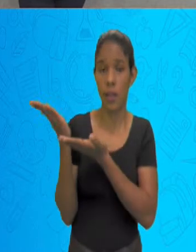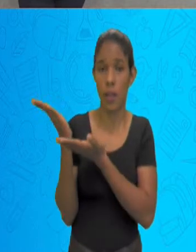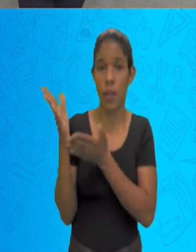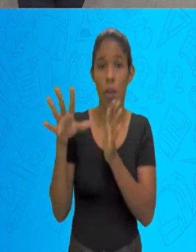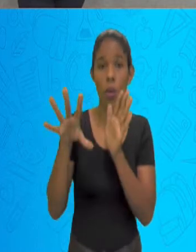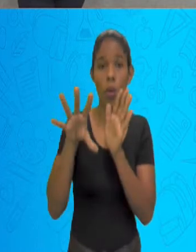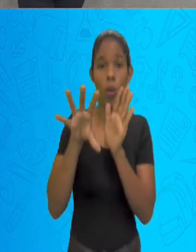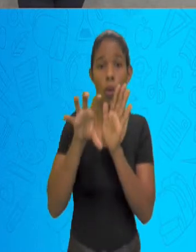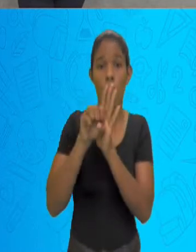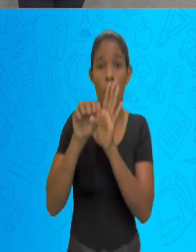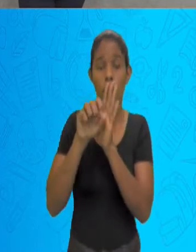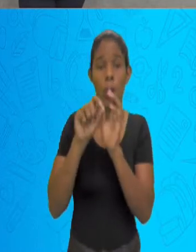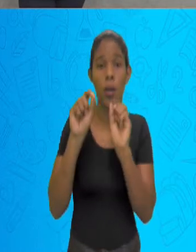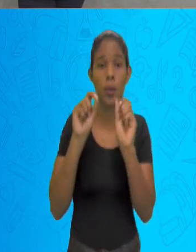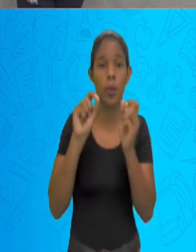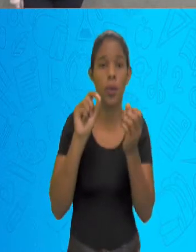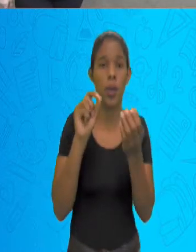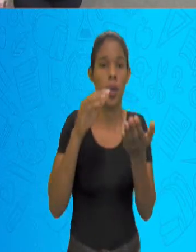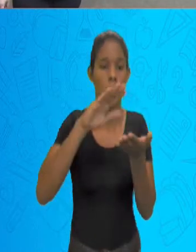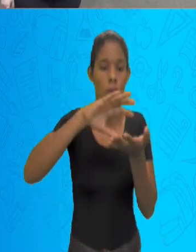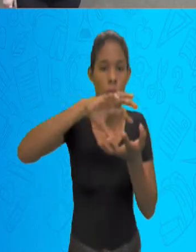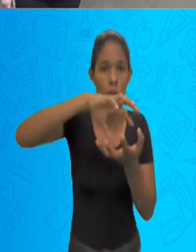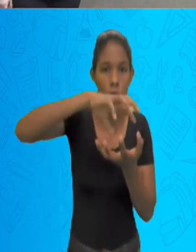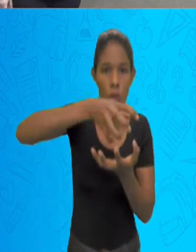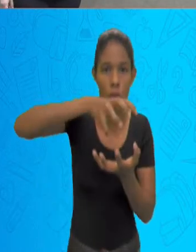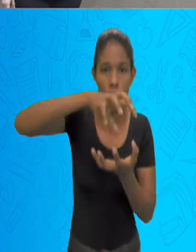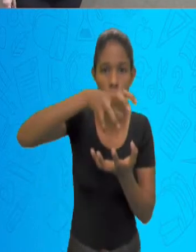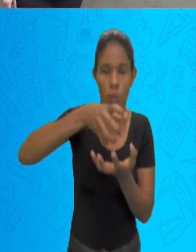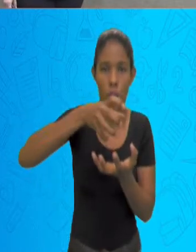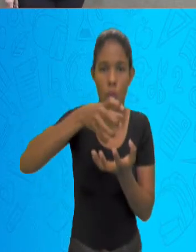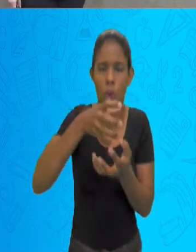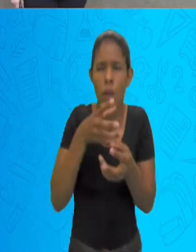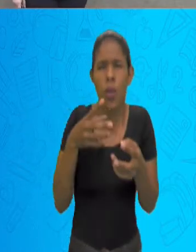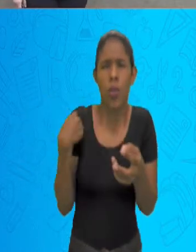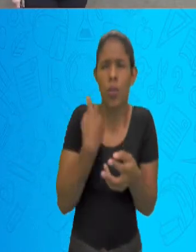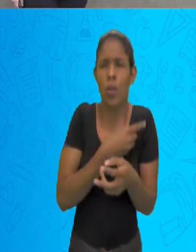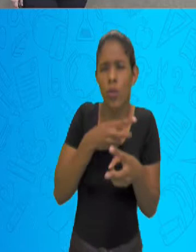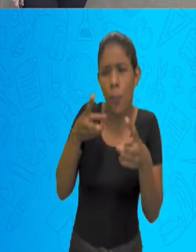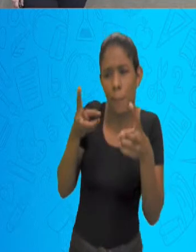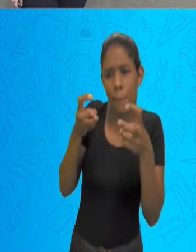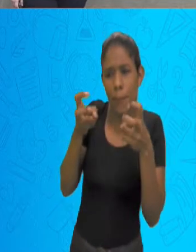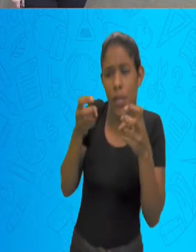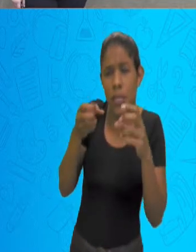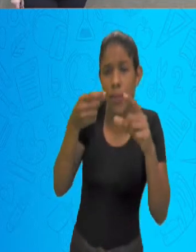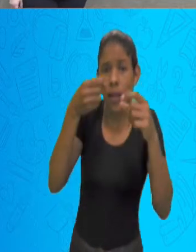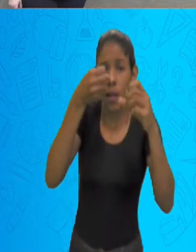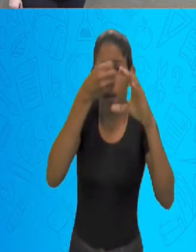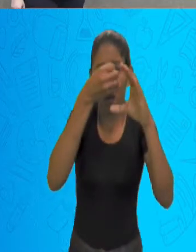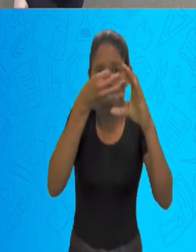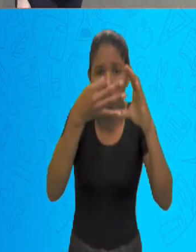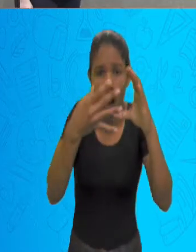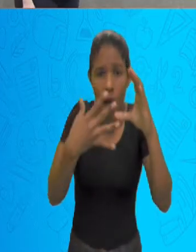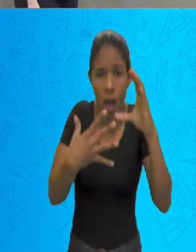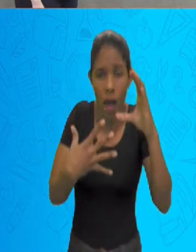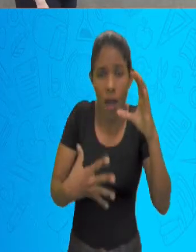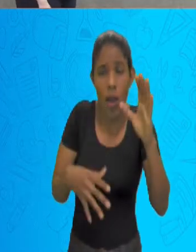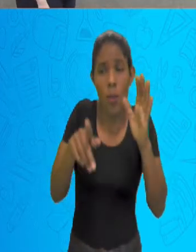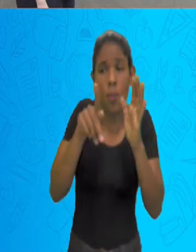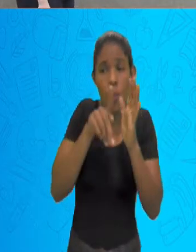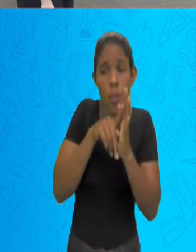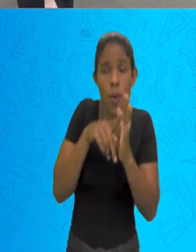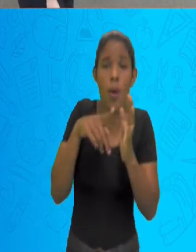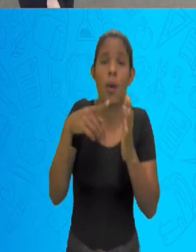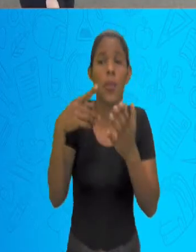E neste cubo, nós vamos ver esses elementos que são importantes para caracterizar um sólido